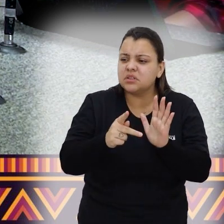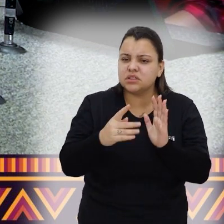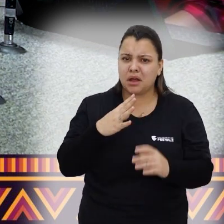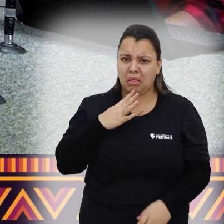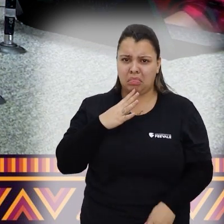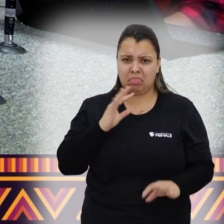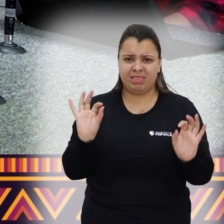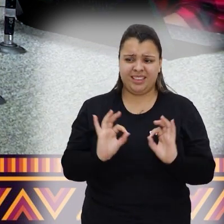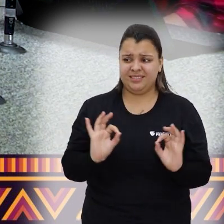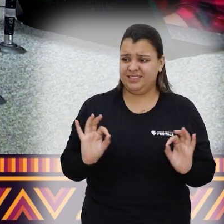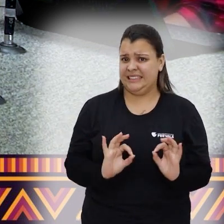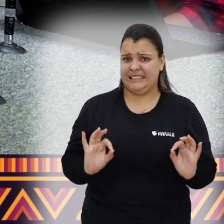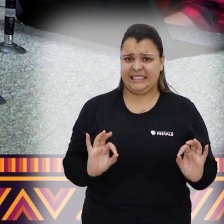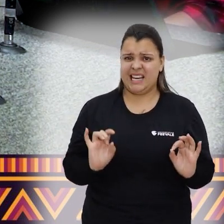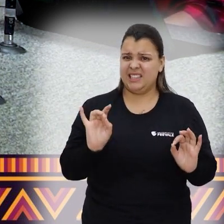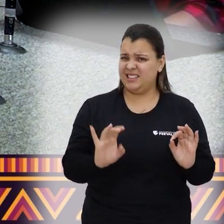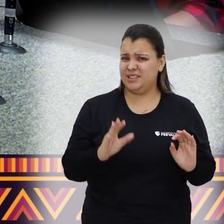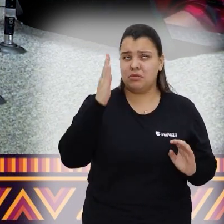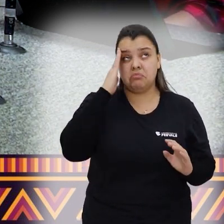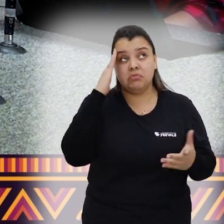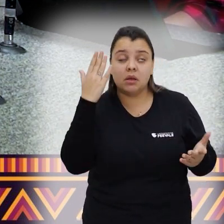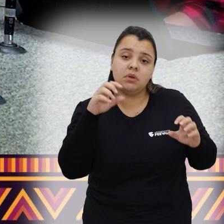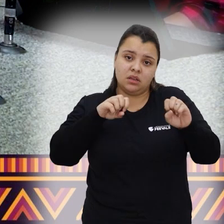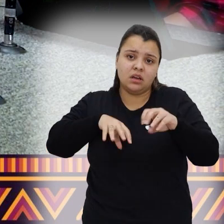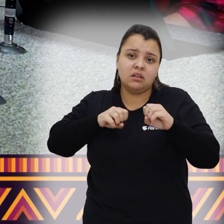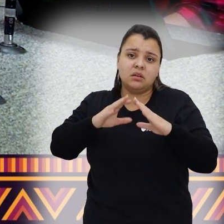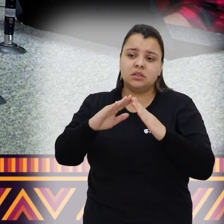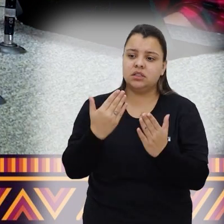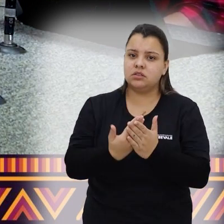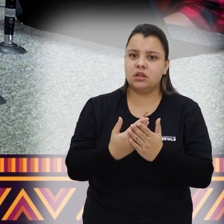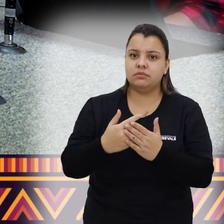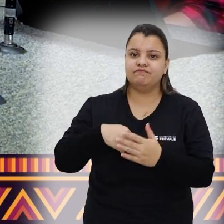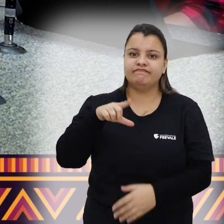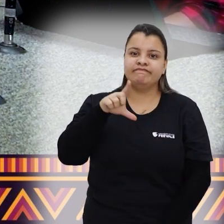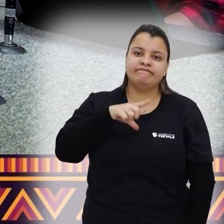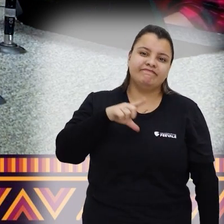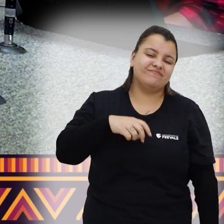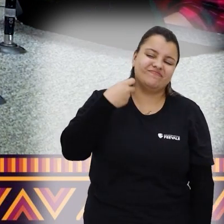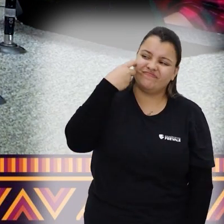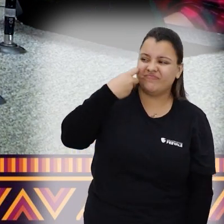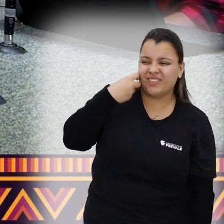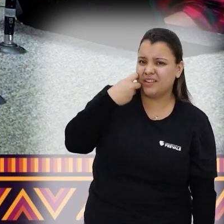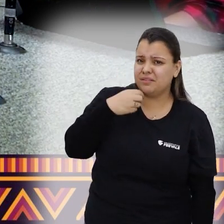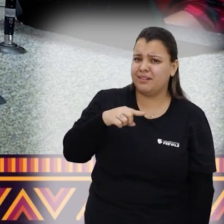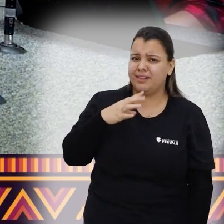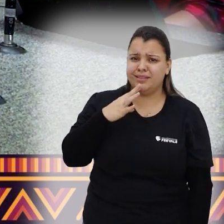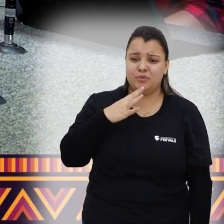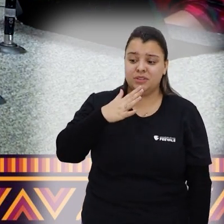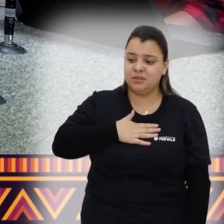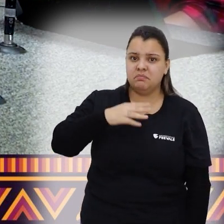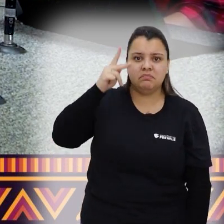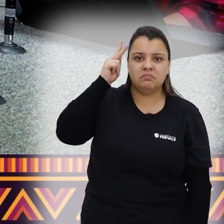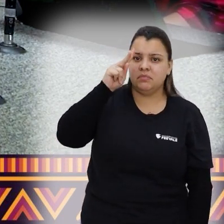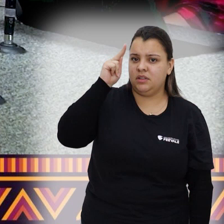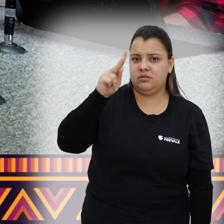foi o que eu aprendi na escola e até um sentimento de vergonha e culpa por eu não conhecer a minha própria história, a história dos meus